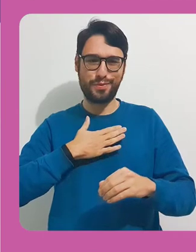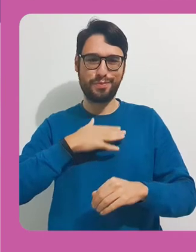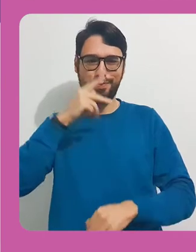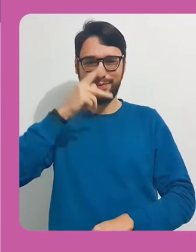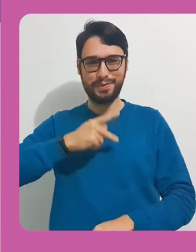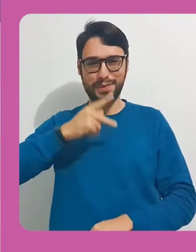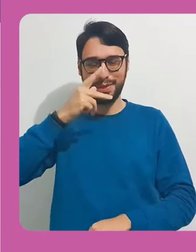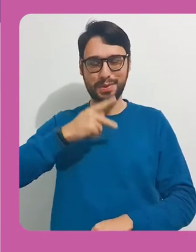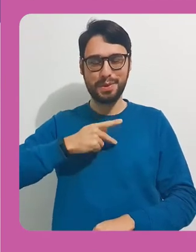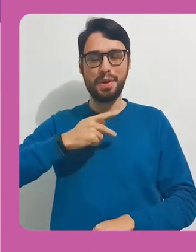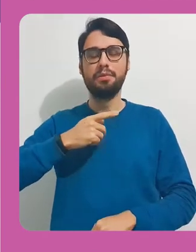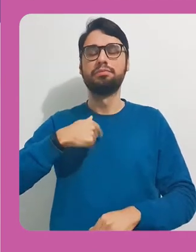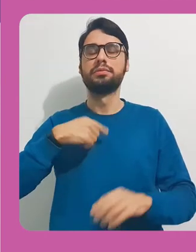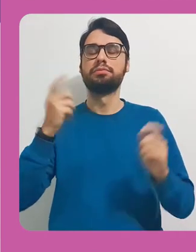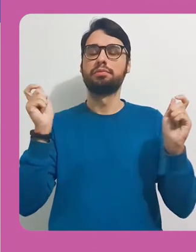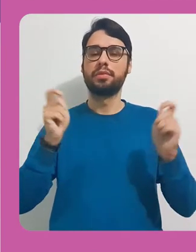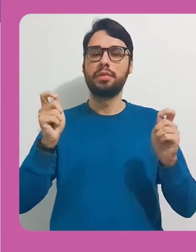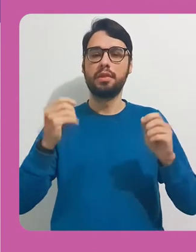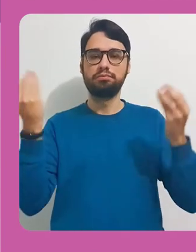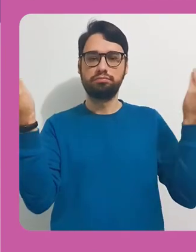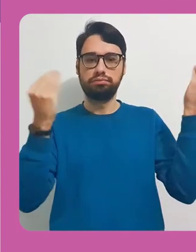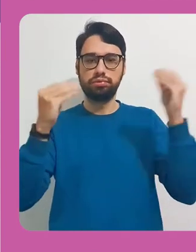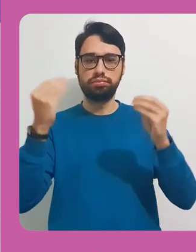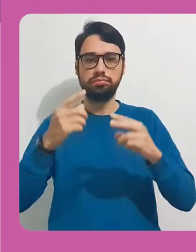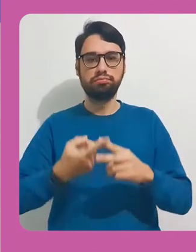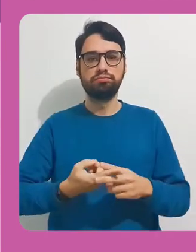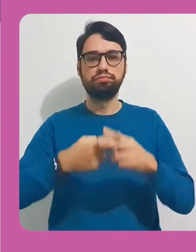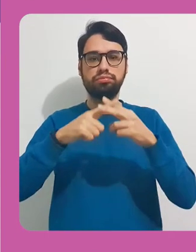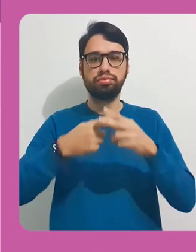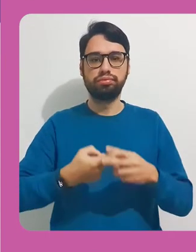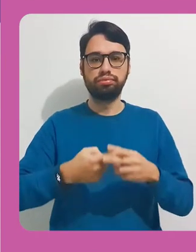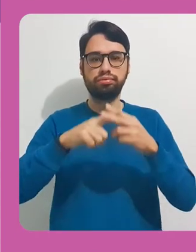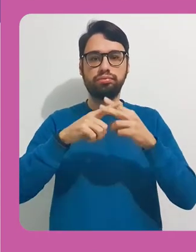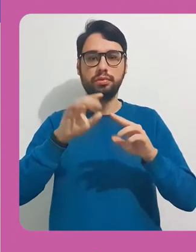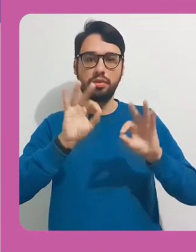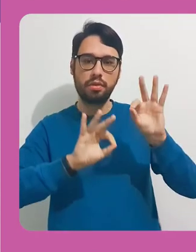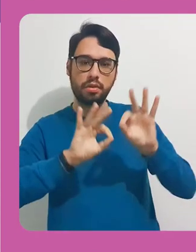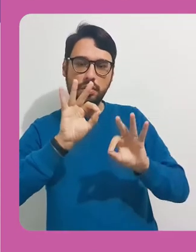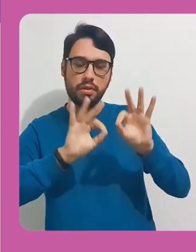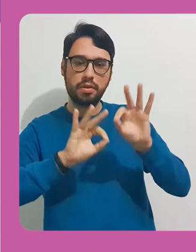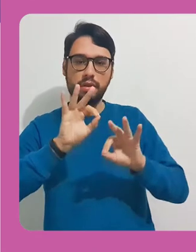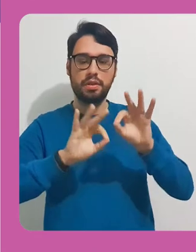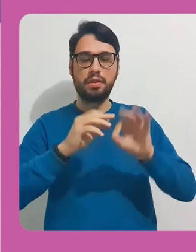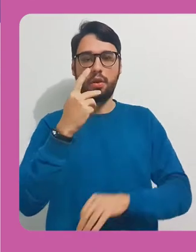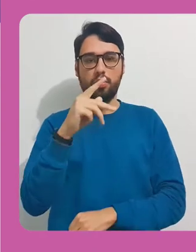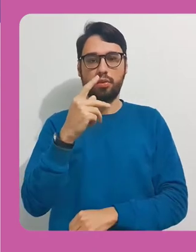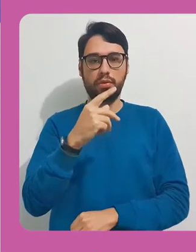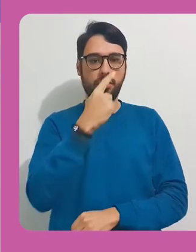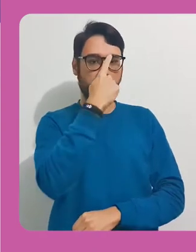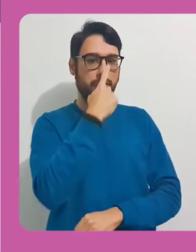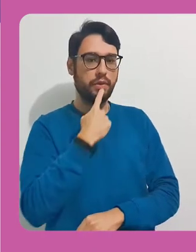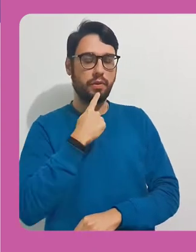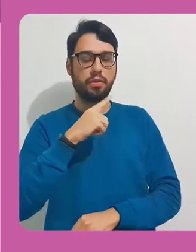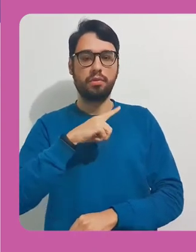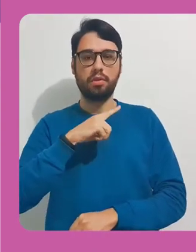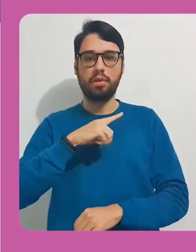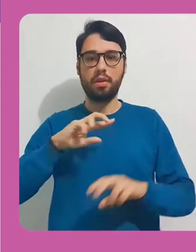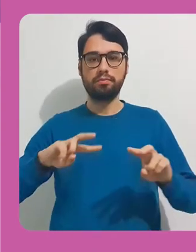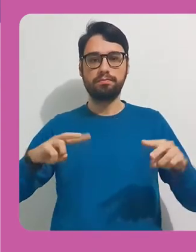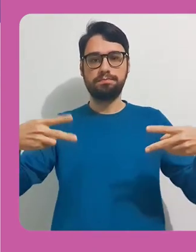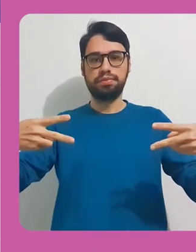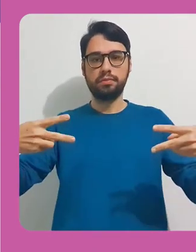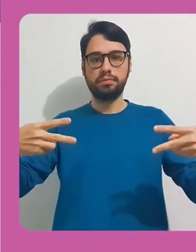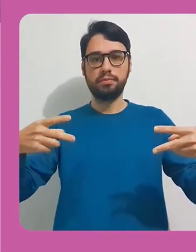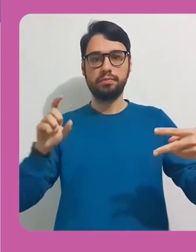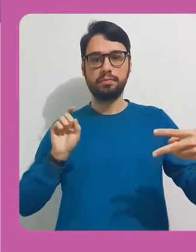informações que eu já preenchi, claro, e vocês terão a possibilidade de modificar o